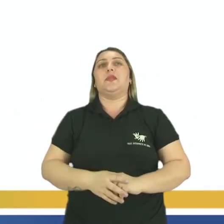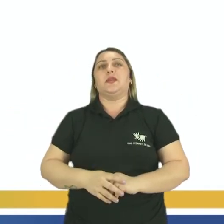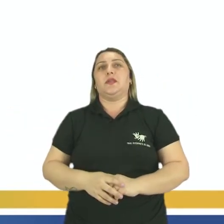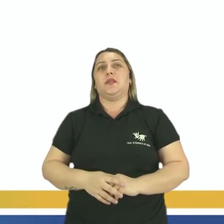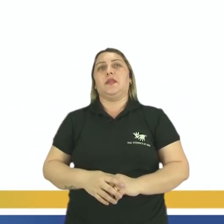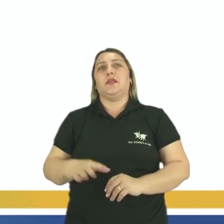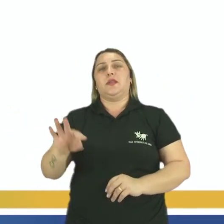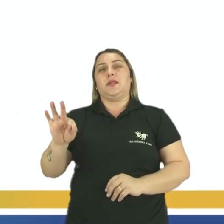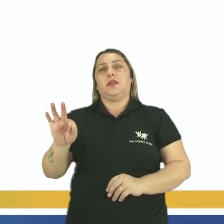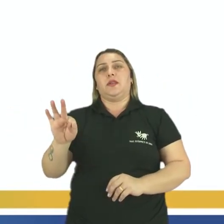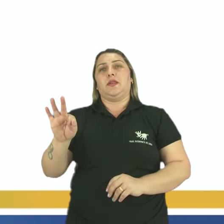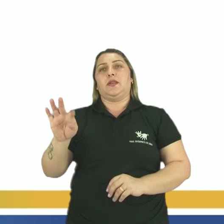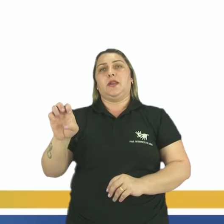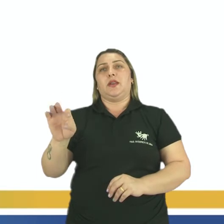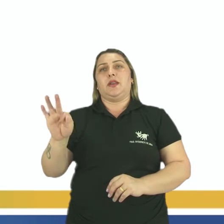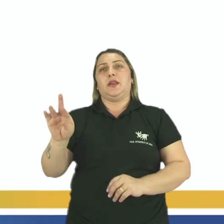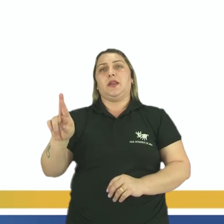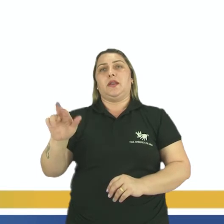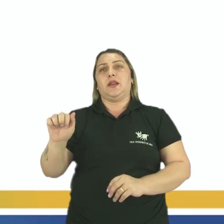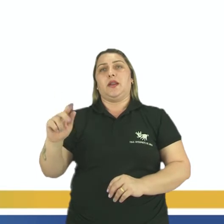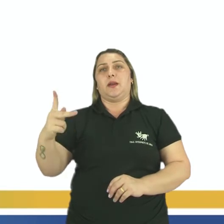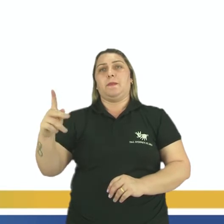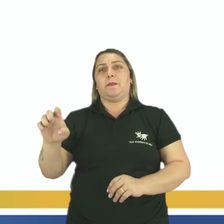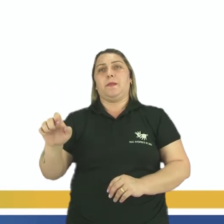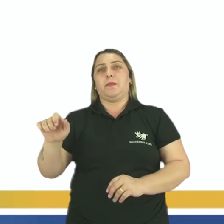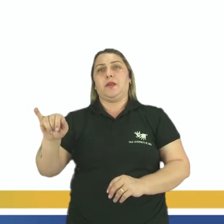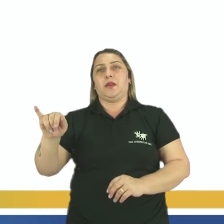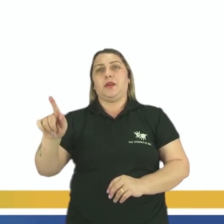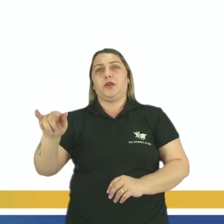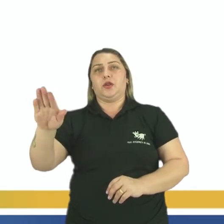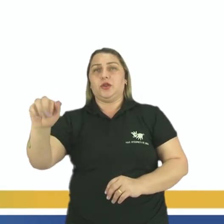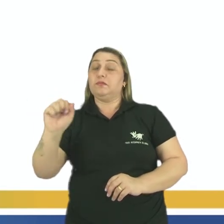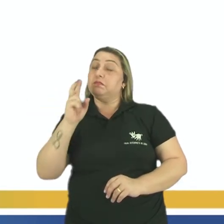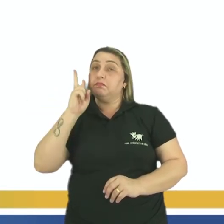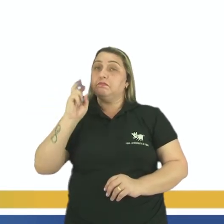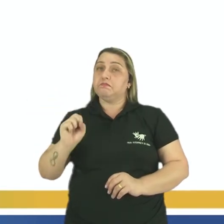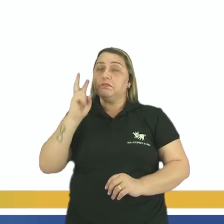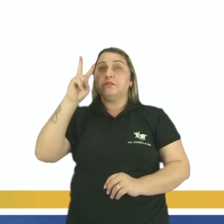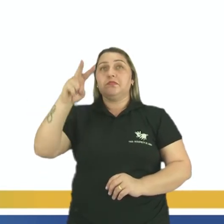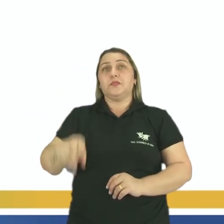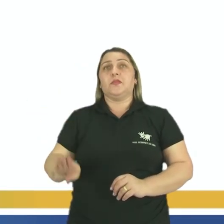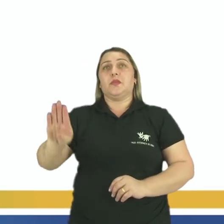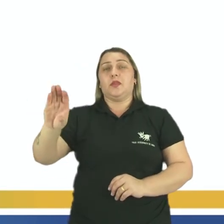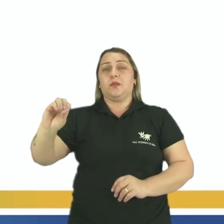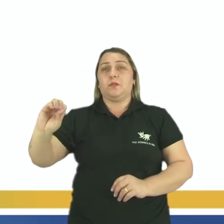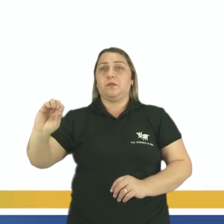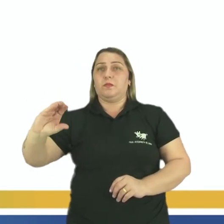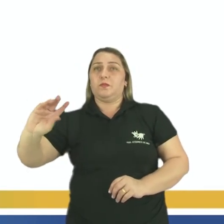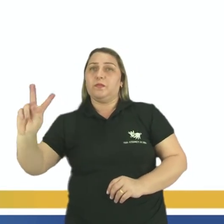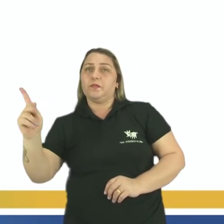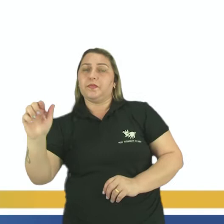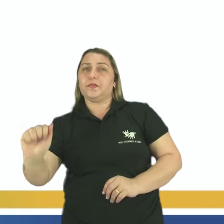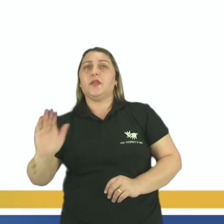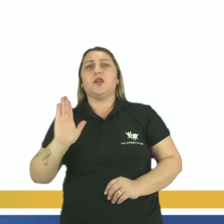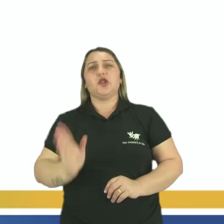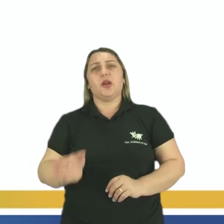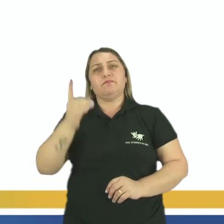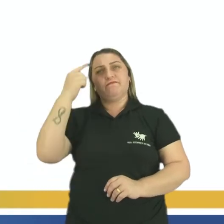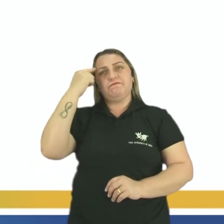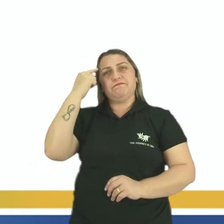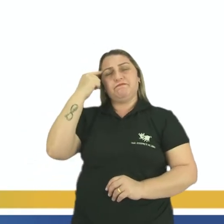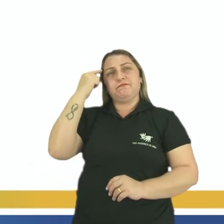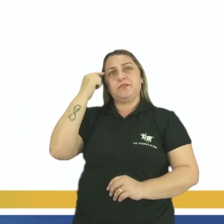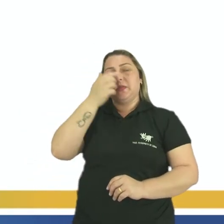de tetraplegia, né? Então a gente pode ver que a botia ela já foi